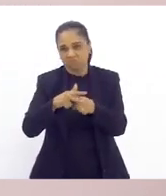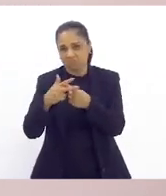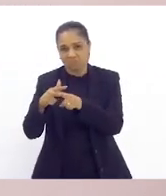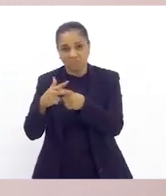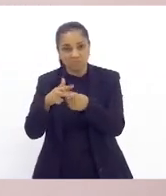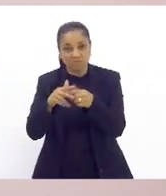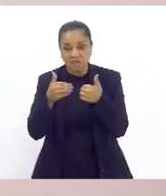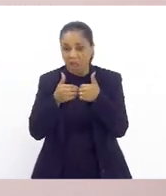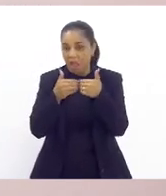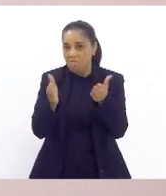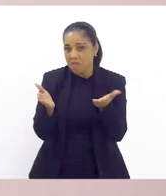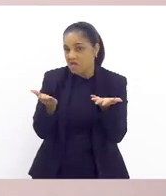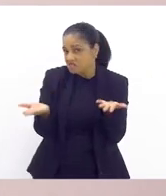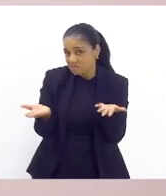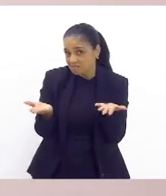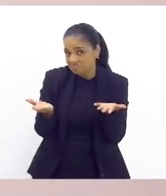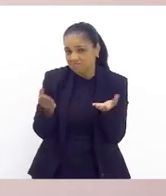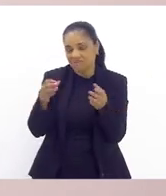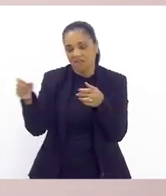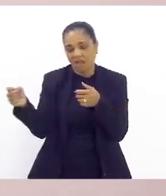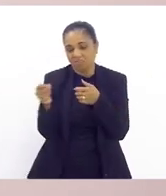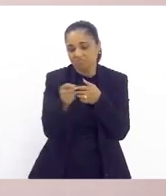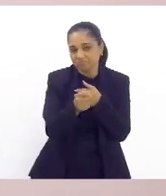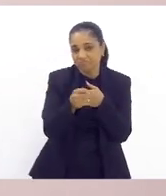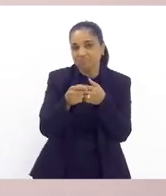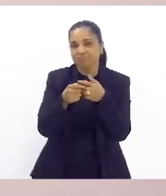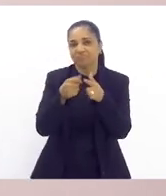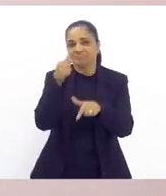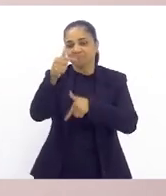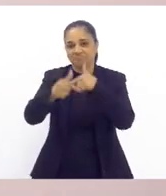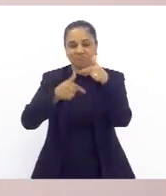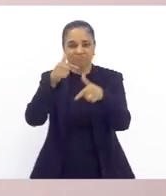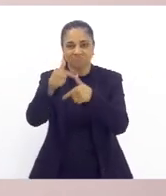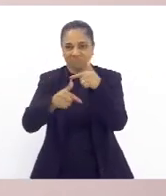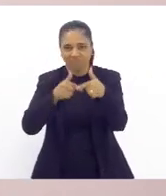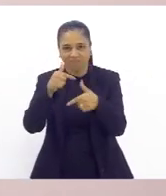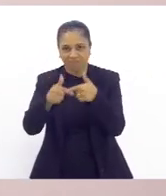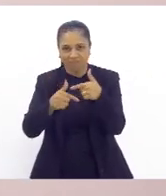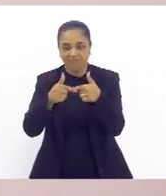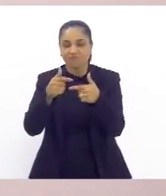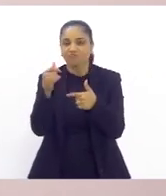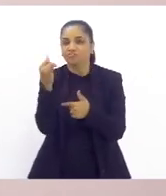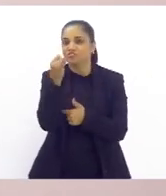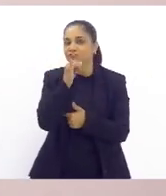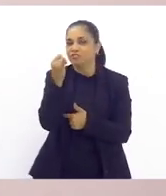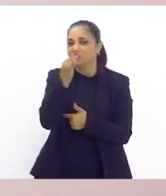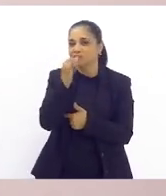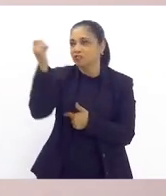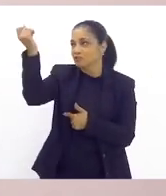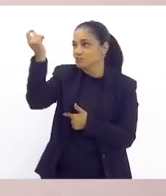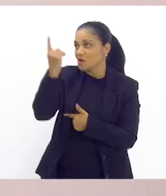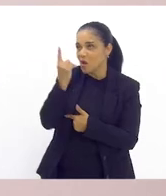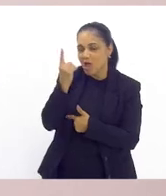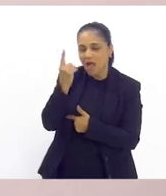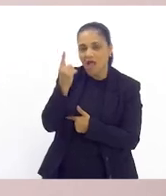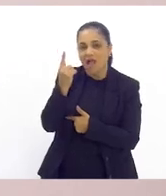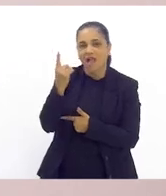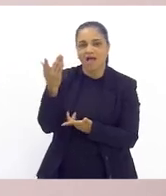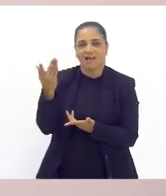a essas a implementação dessas fontes de energias que são sustentáveis né